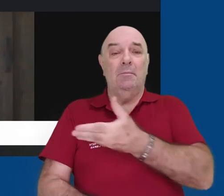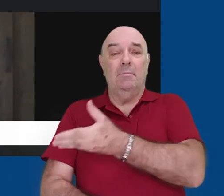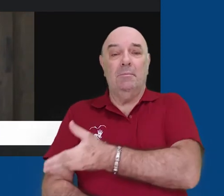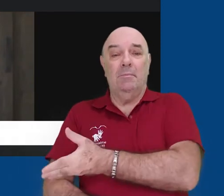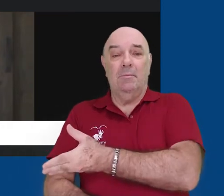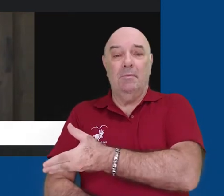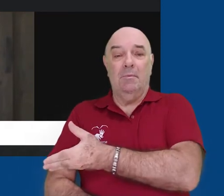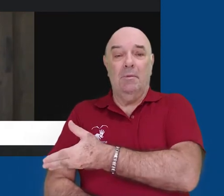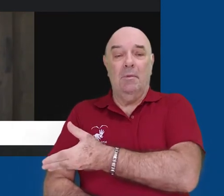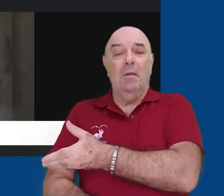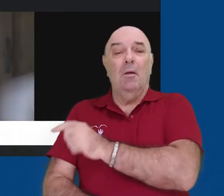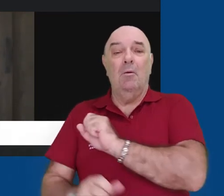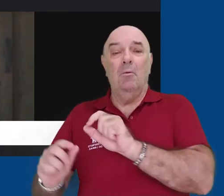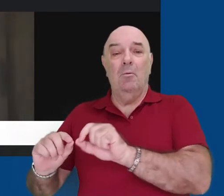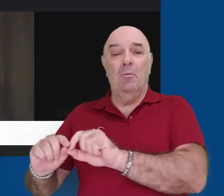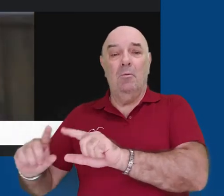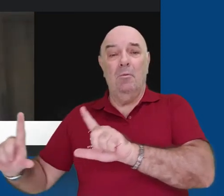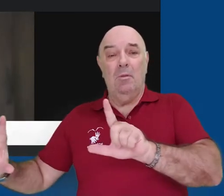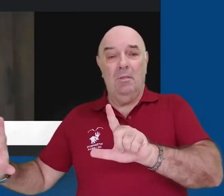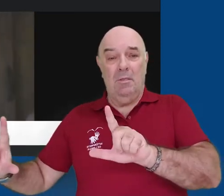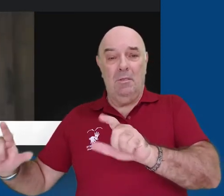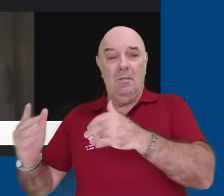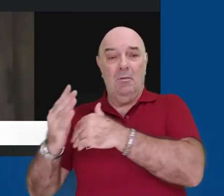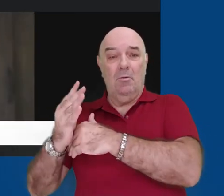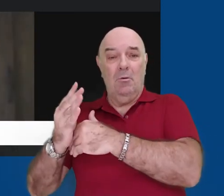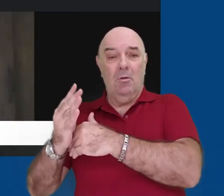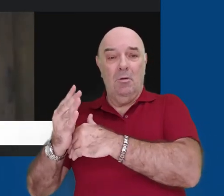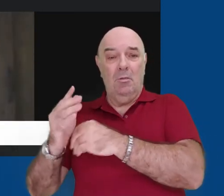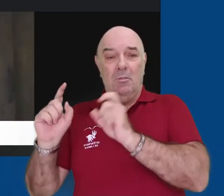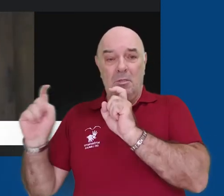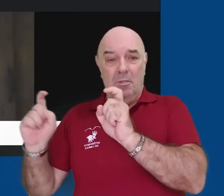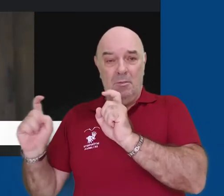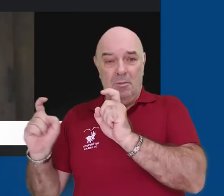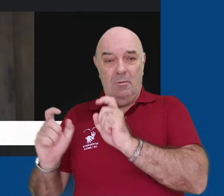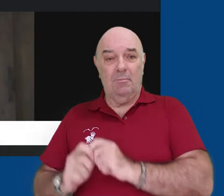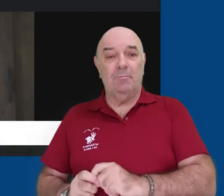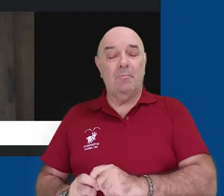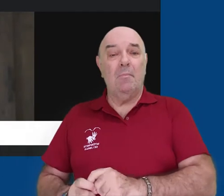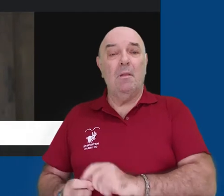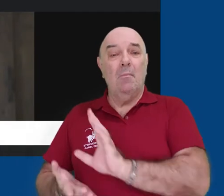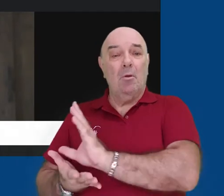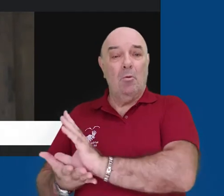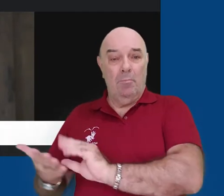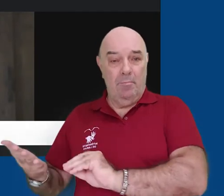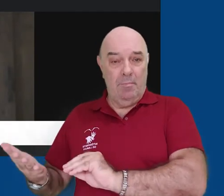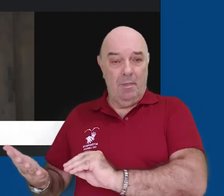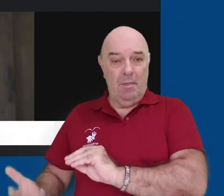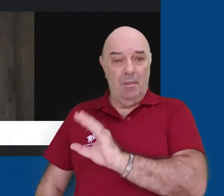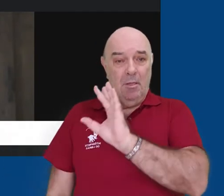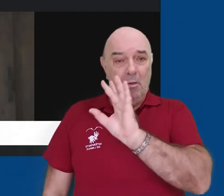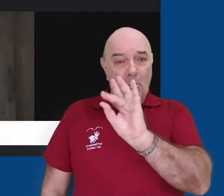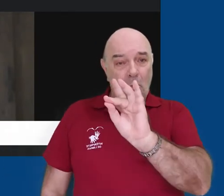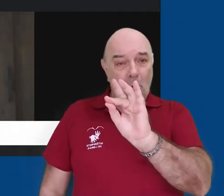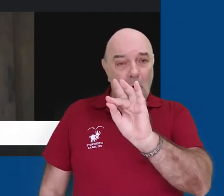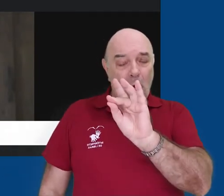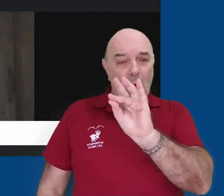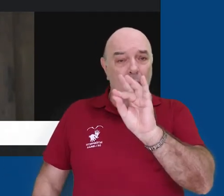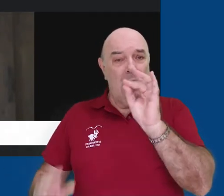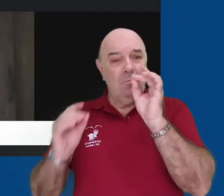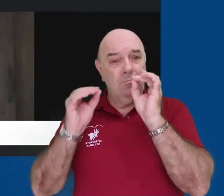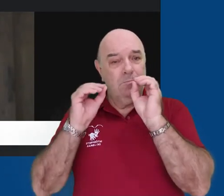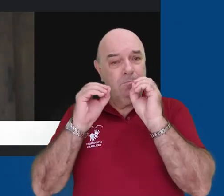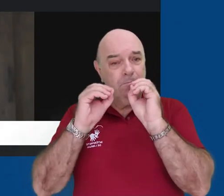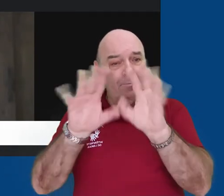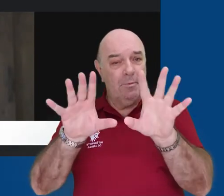da reunião, como o link e o código da reunião. Podemos copiar essas informações para enviar para algum